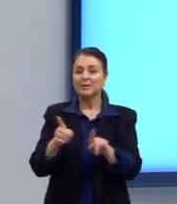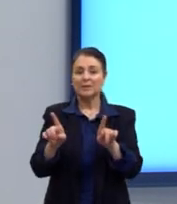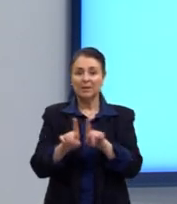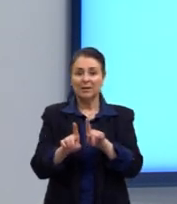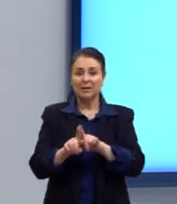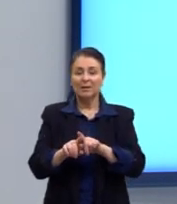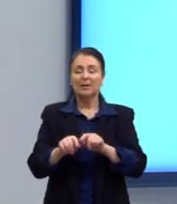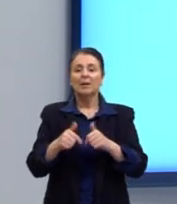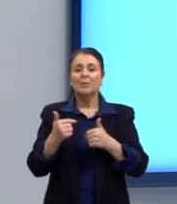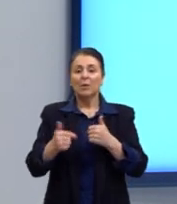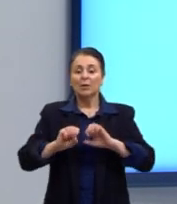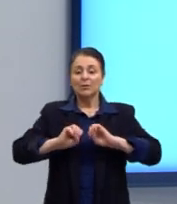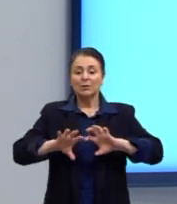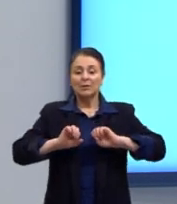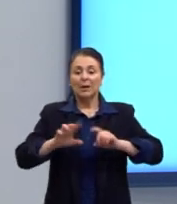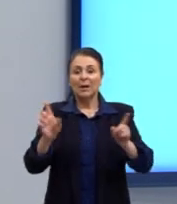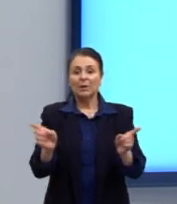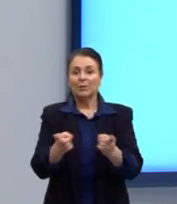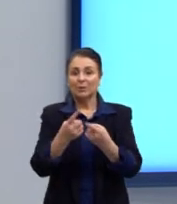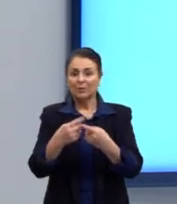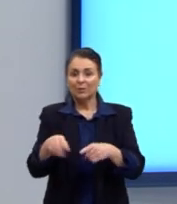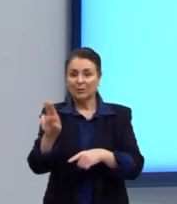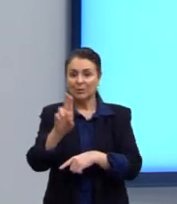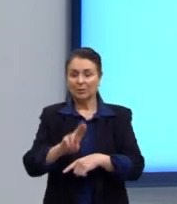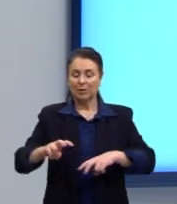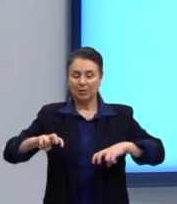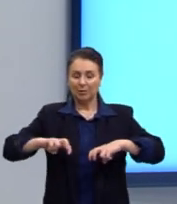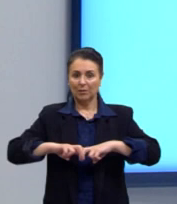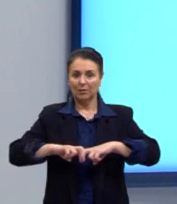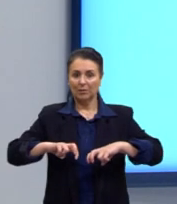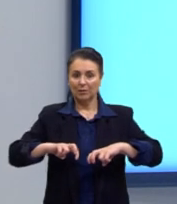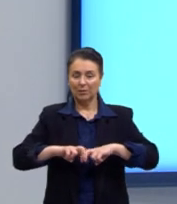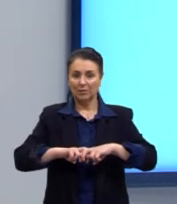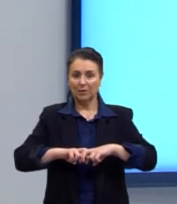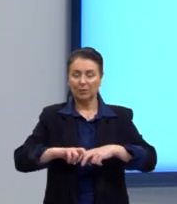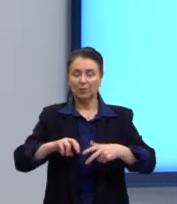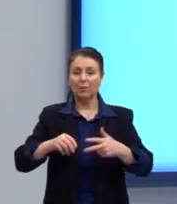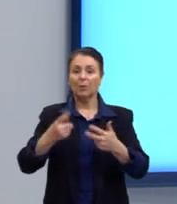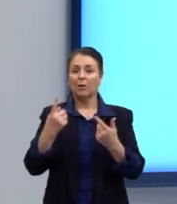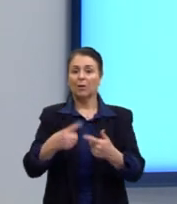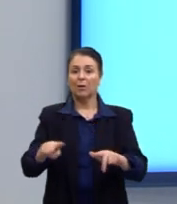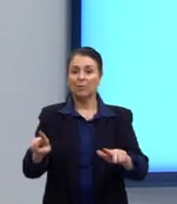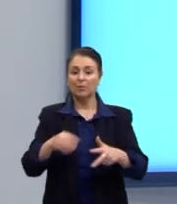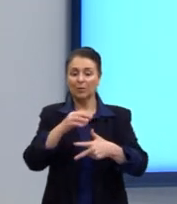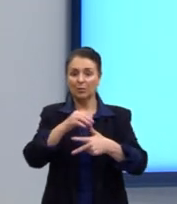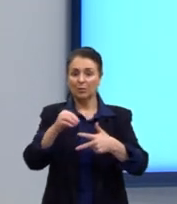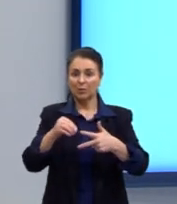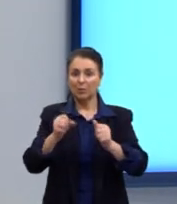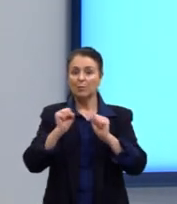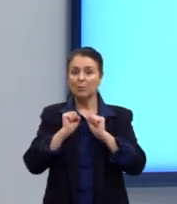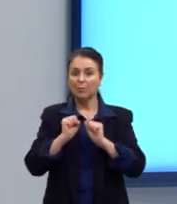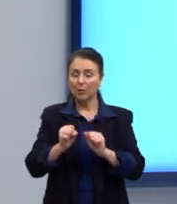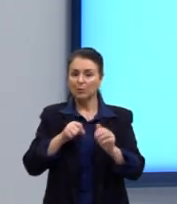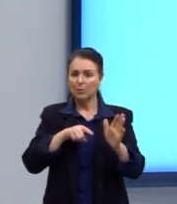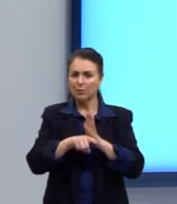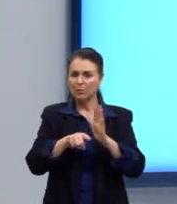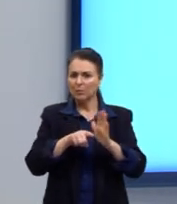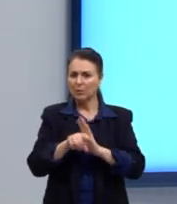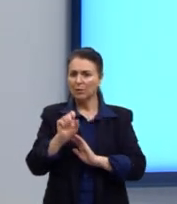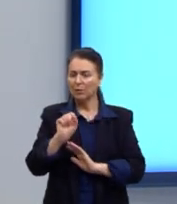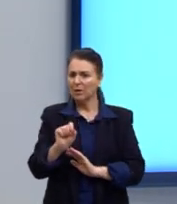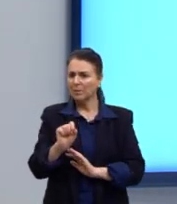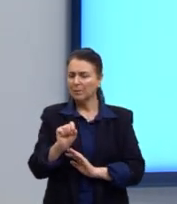né que pode trabalhar e com a música na física a música no ENEM ela pode ser cobrada por meio de uma questão que possa envolver por exemplo